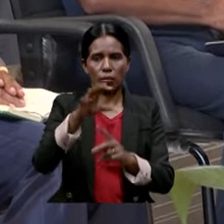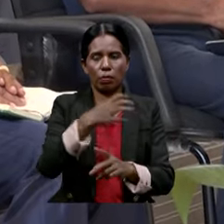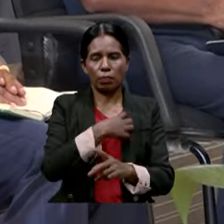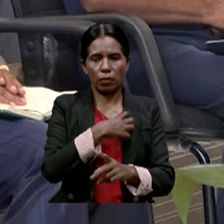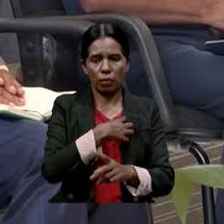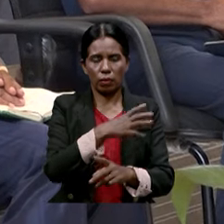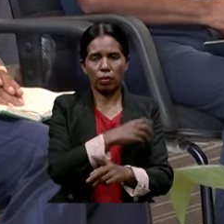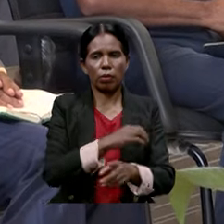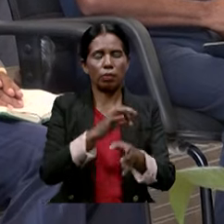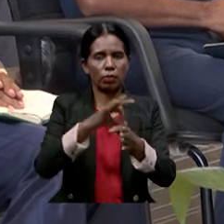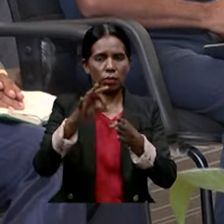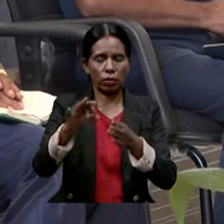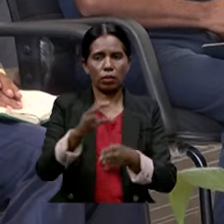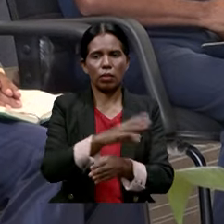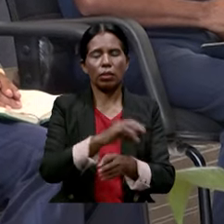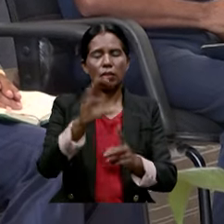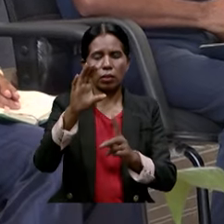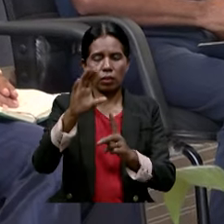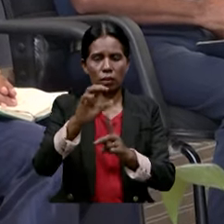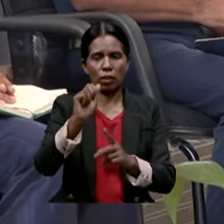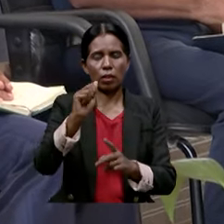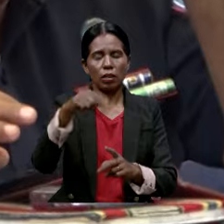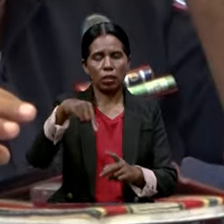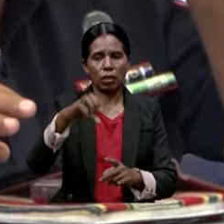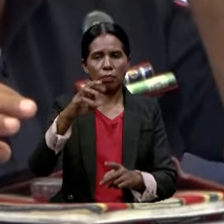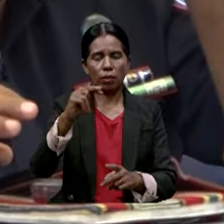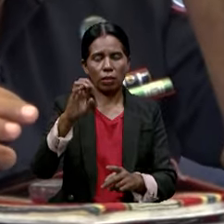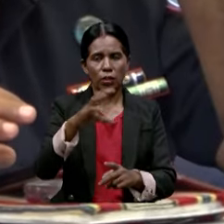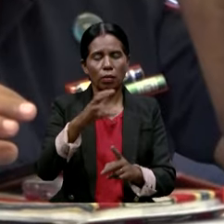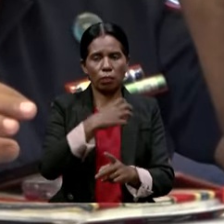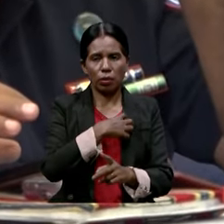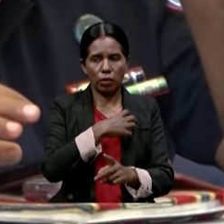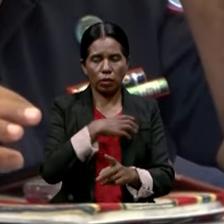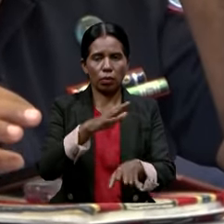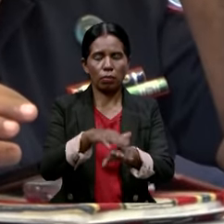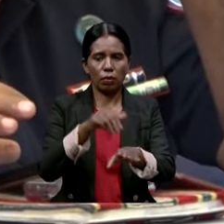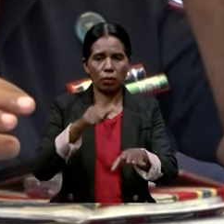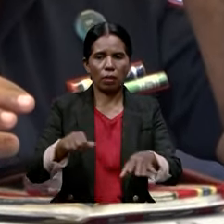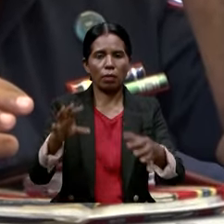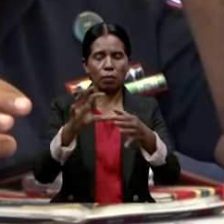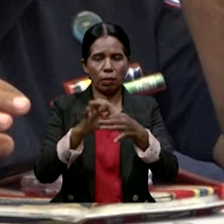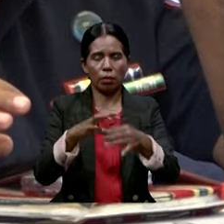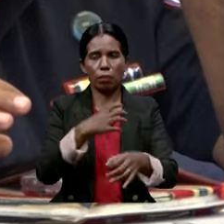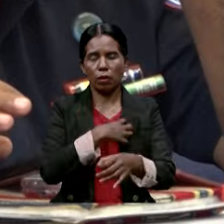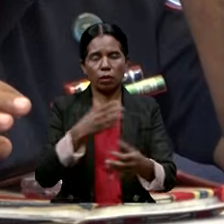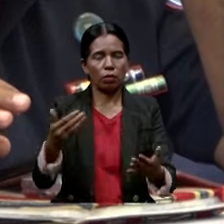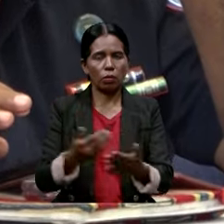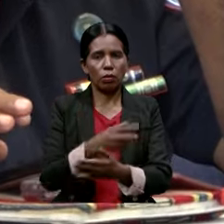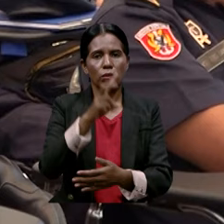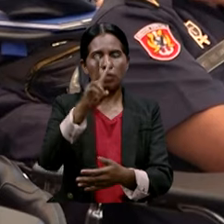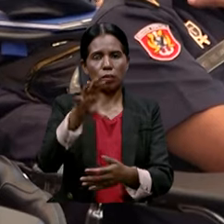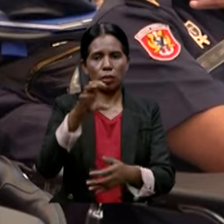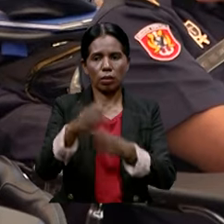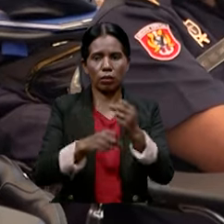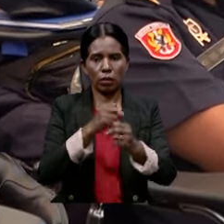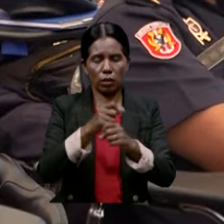pessoal no formasaun superintendente sefi Arkiminu Ramos Ateten pentel sehalo rekrutamento membro polisia fong atu serua iha tinang